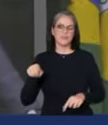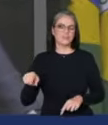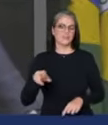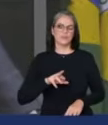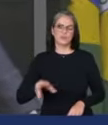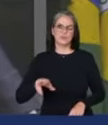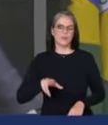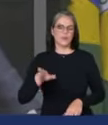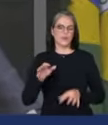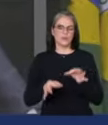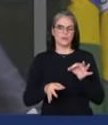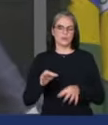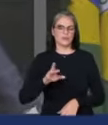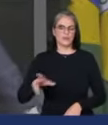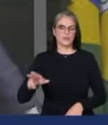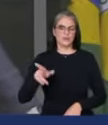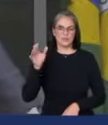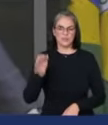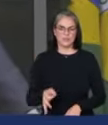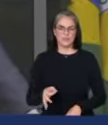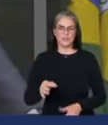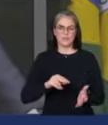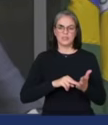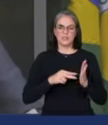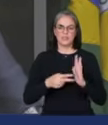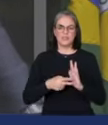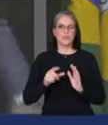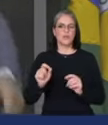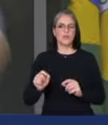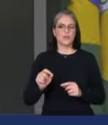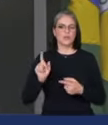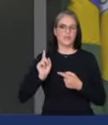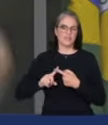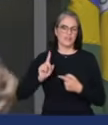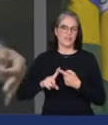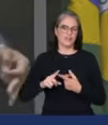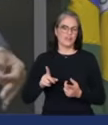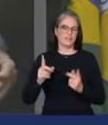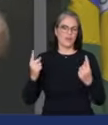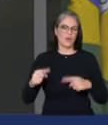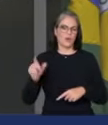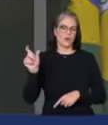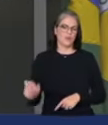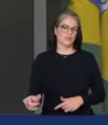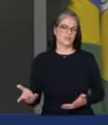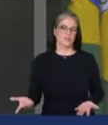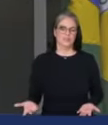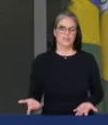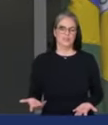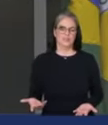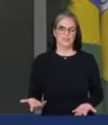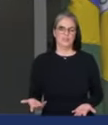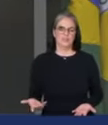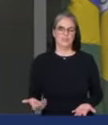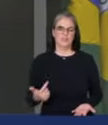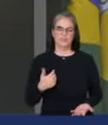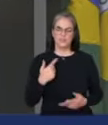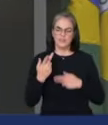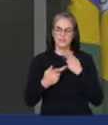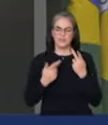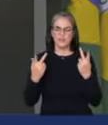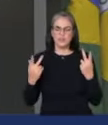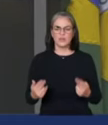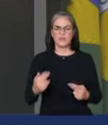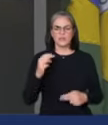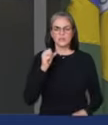do processo, é simplesmente uma vendeta contra o deputado. E faço aqui das minhas palavras as palavras do senador Lazier